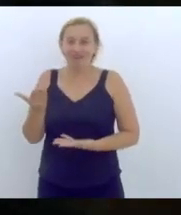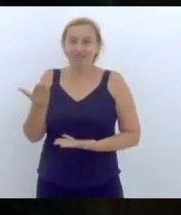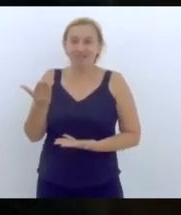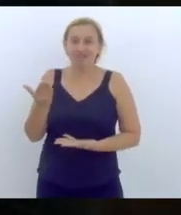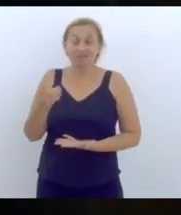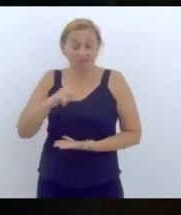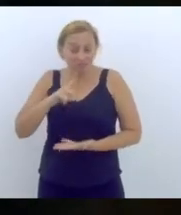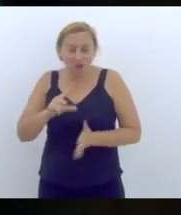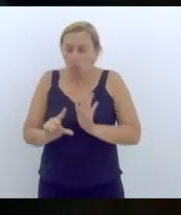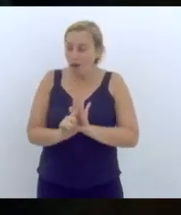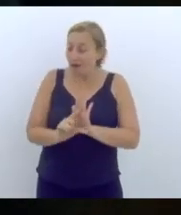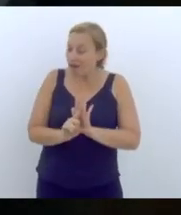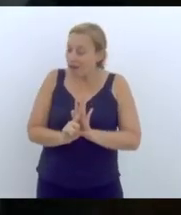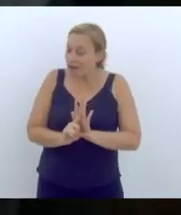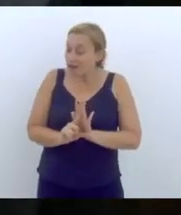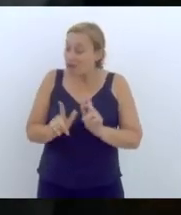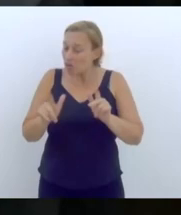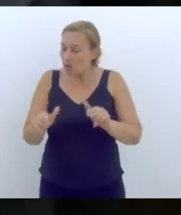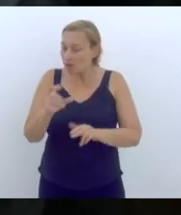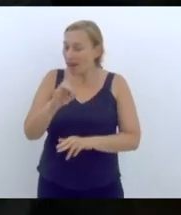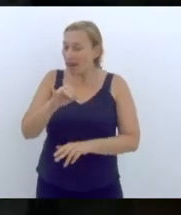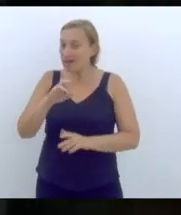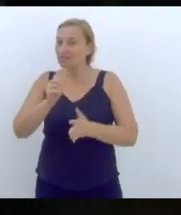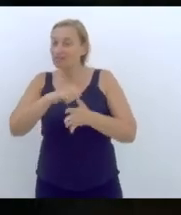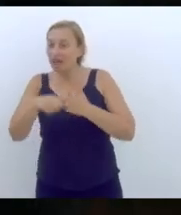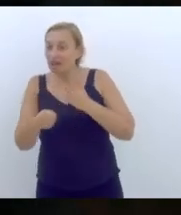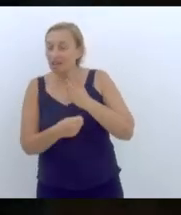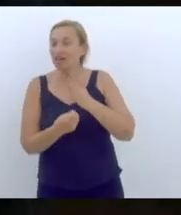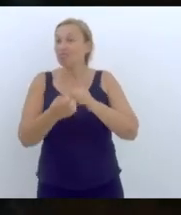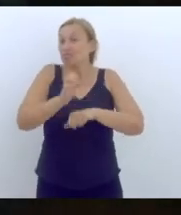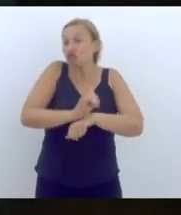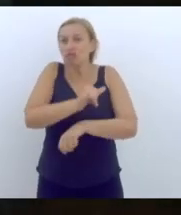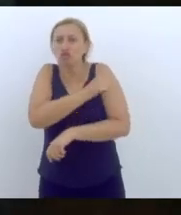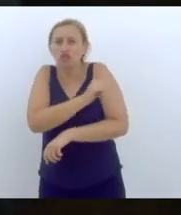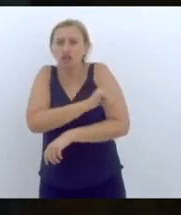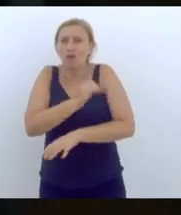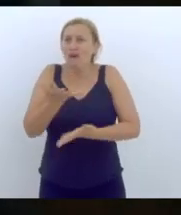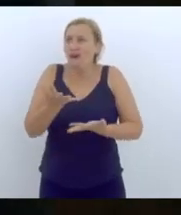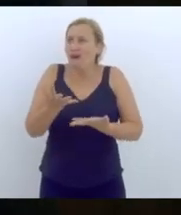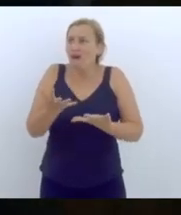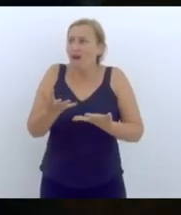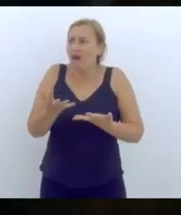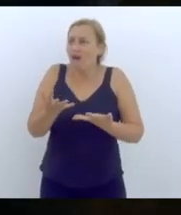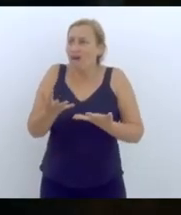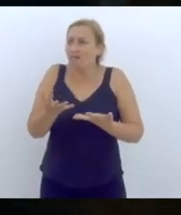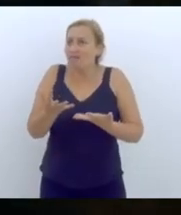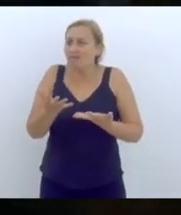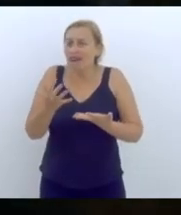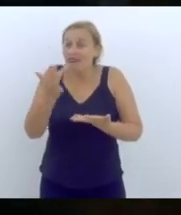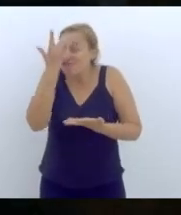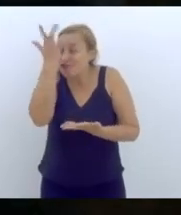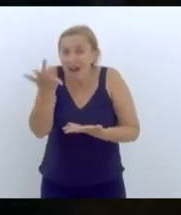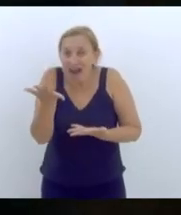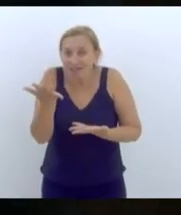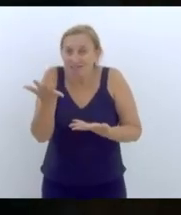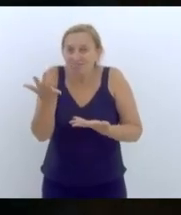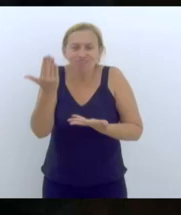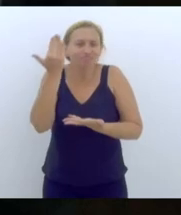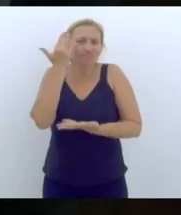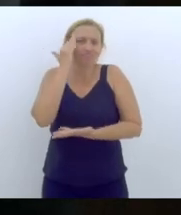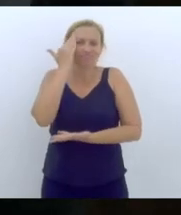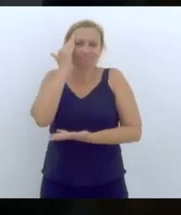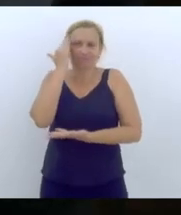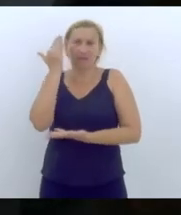gente ter uma lei como essa no calendário do Estado do Rio de Janeiro é algo, né, muito fácil de ser